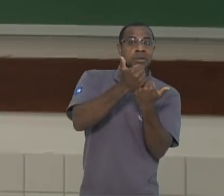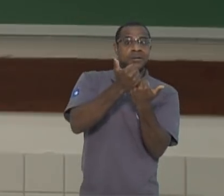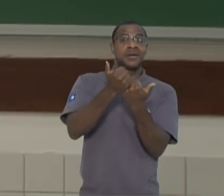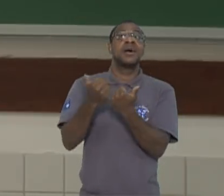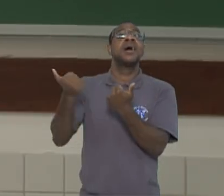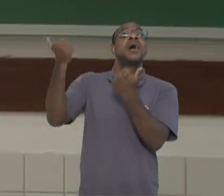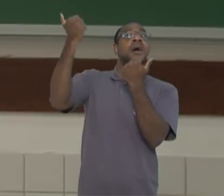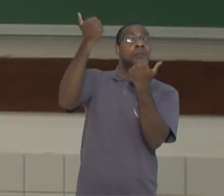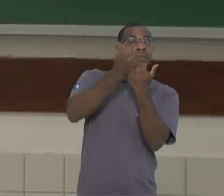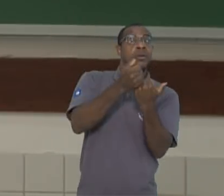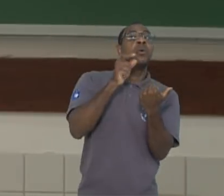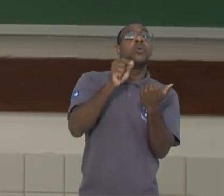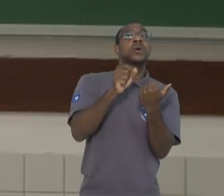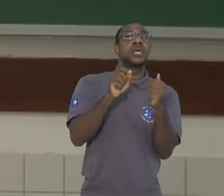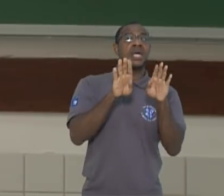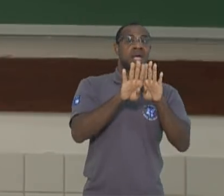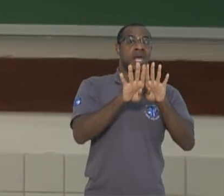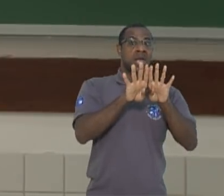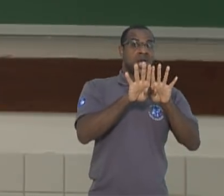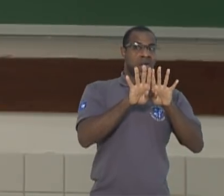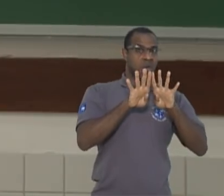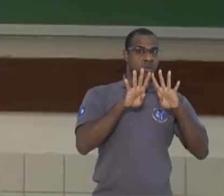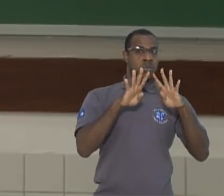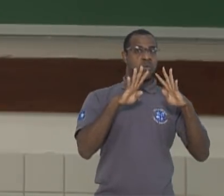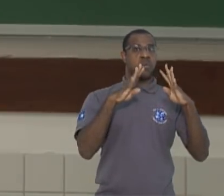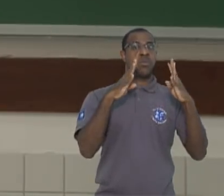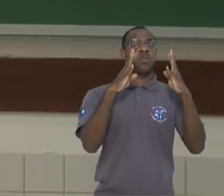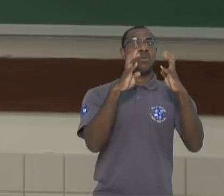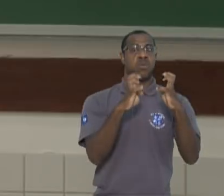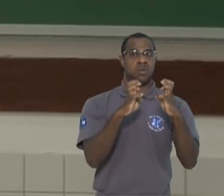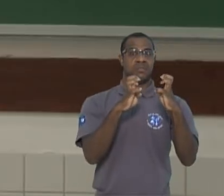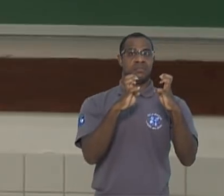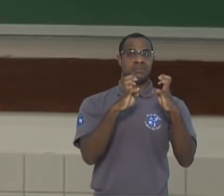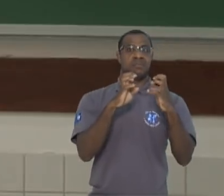é um outro grande ponto turístico, né, que tem em Roma.